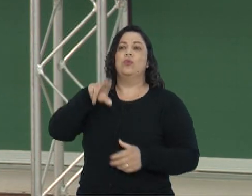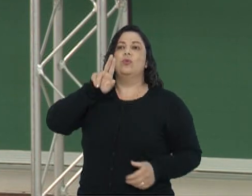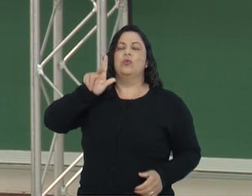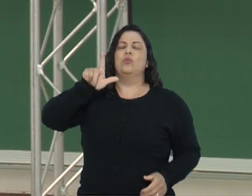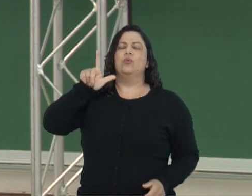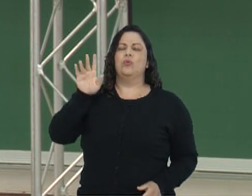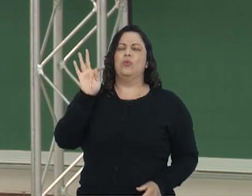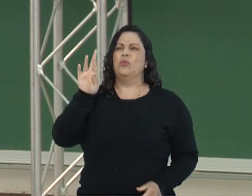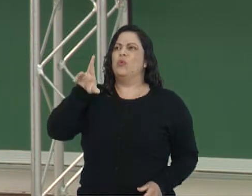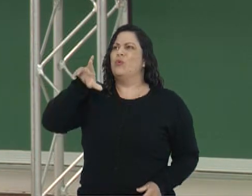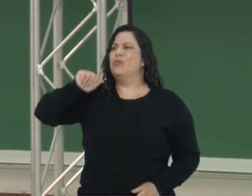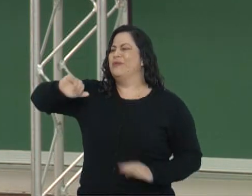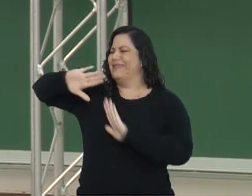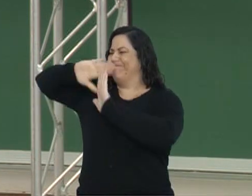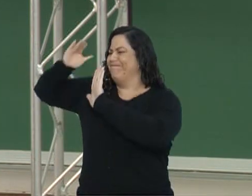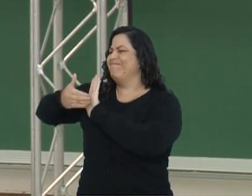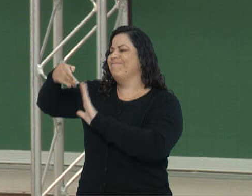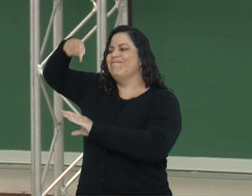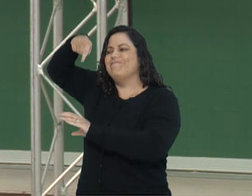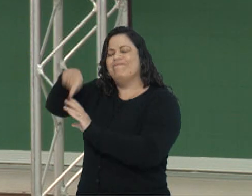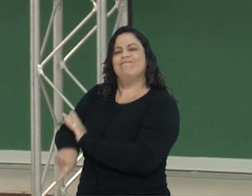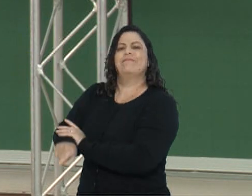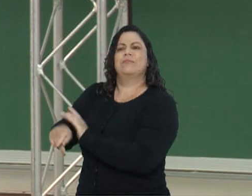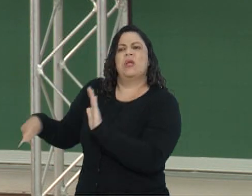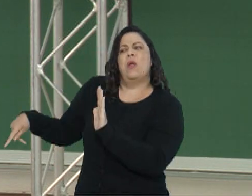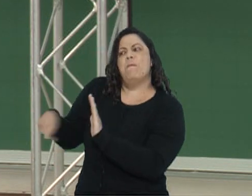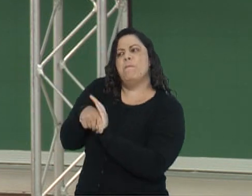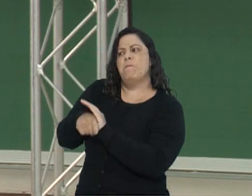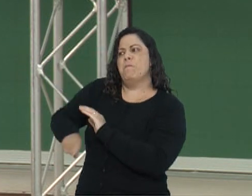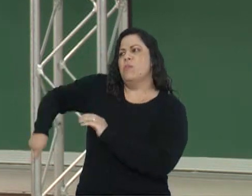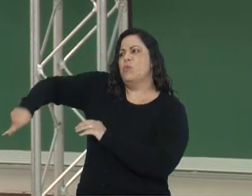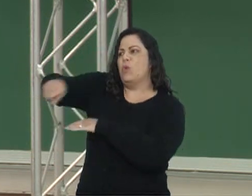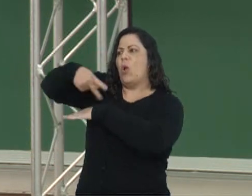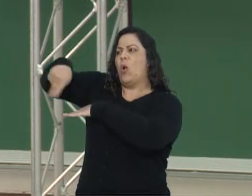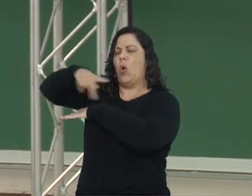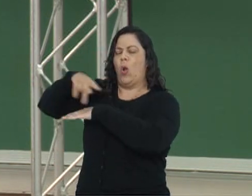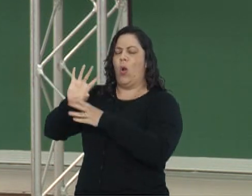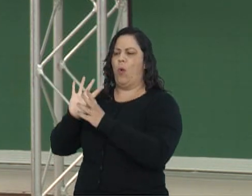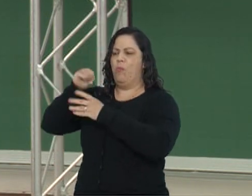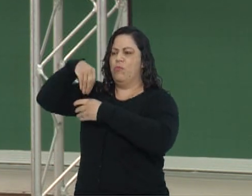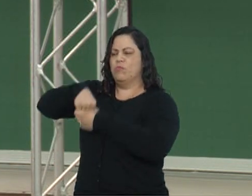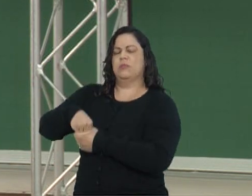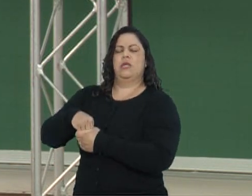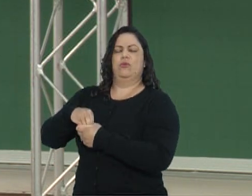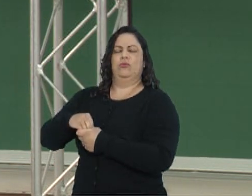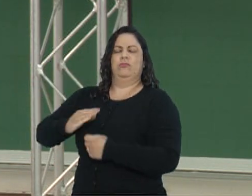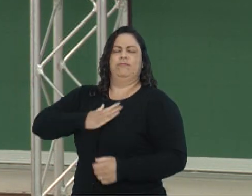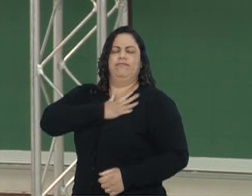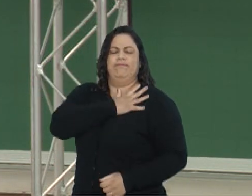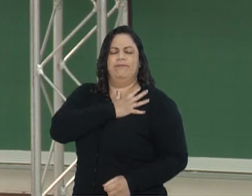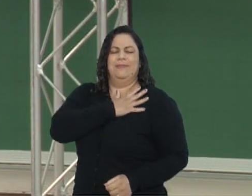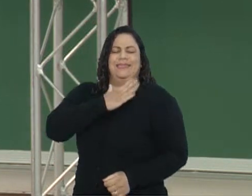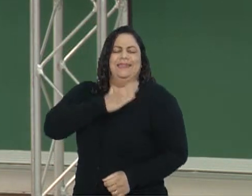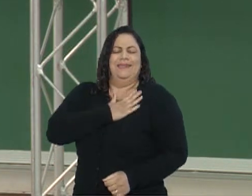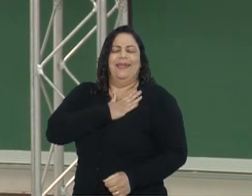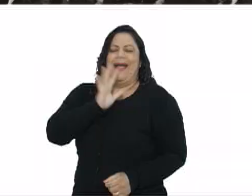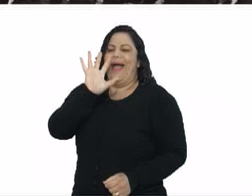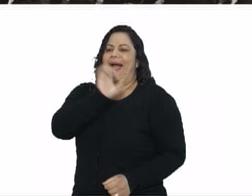ultranacionalistas, Tudo é concentrado dentro do seu Estado. Nada vem de fora, nada vai para fora.